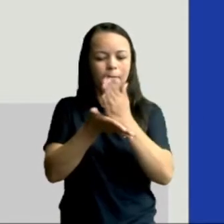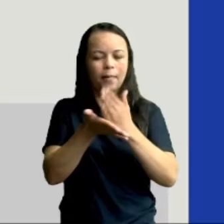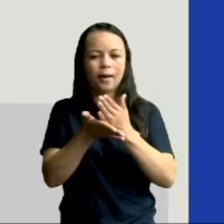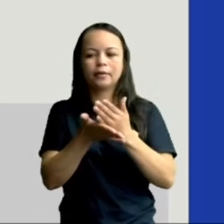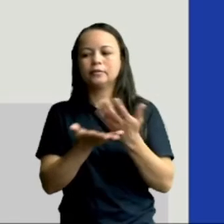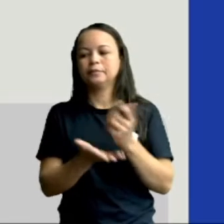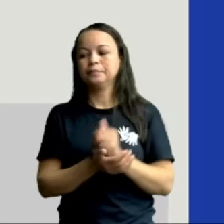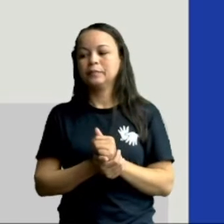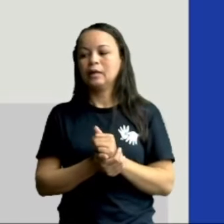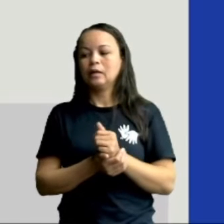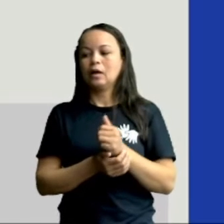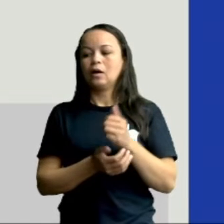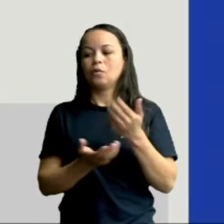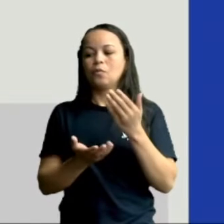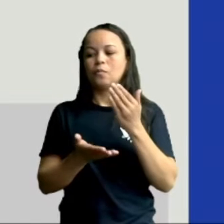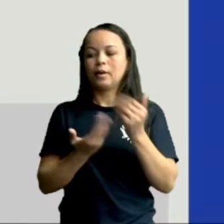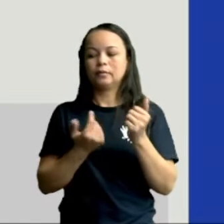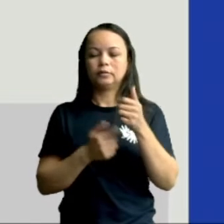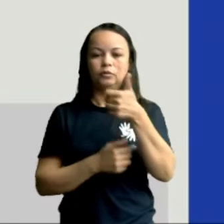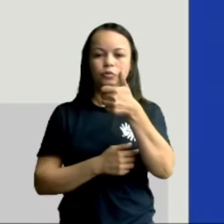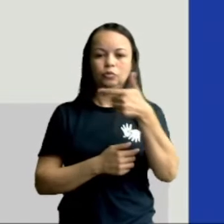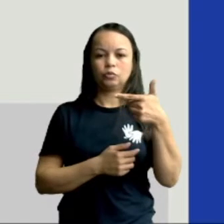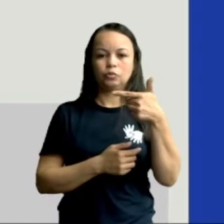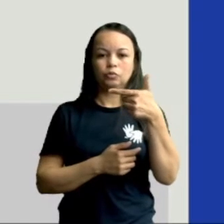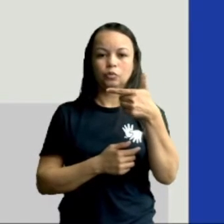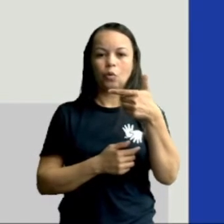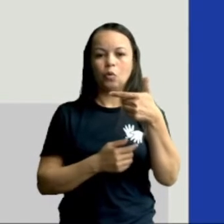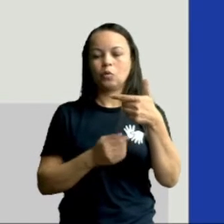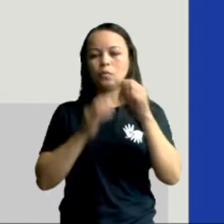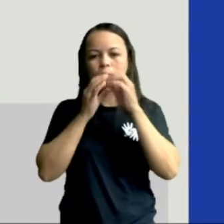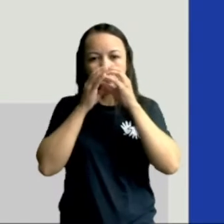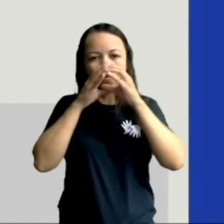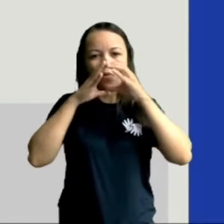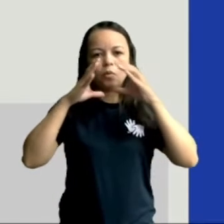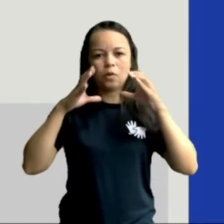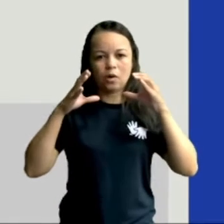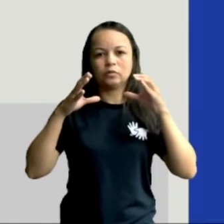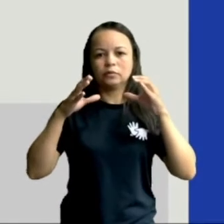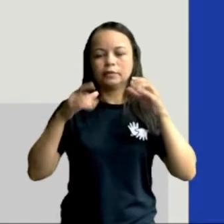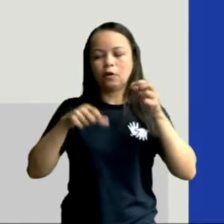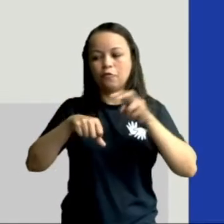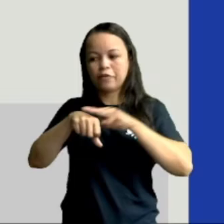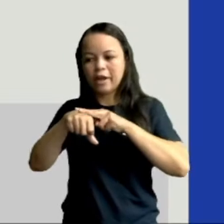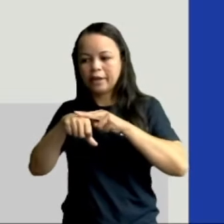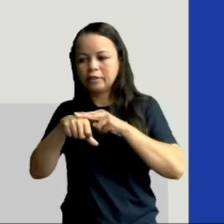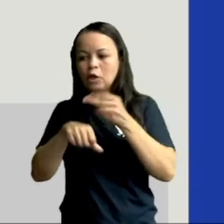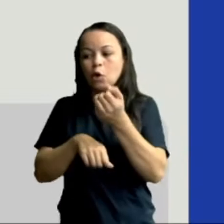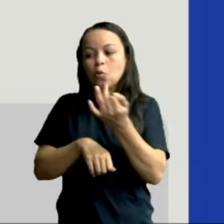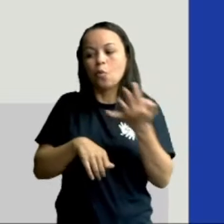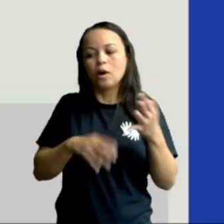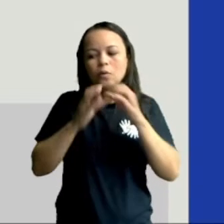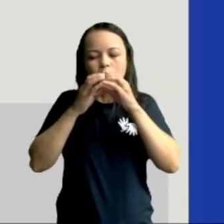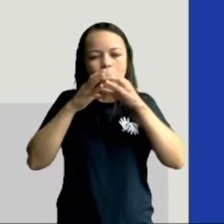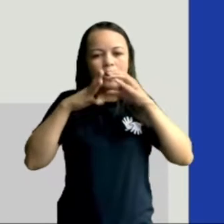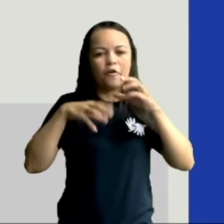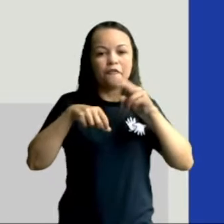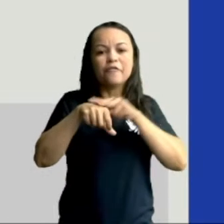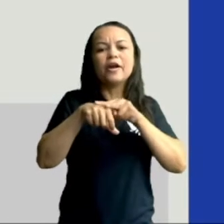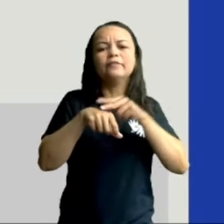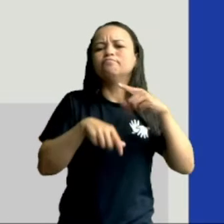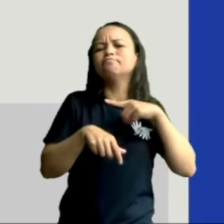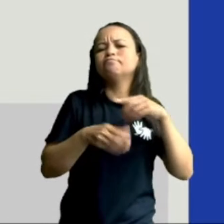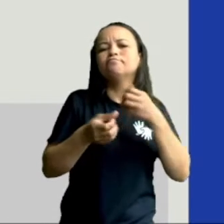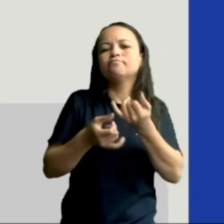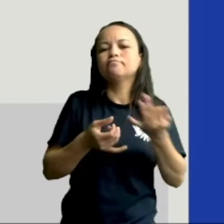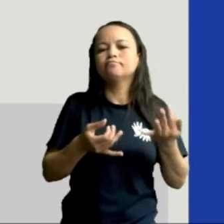Marina são verdes. Quantos balões verdes Marina tem? Opa, já apareceu 25% ali, que não era para ele aparecer, mas